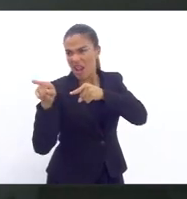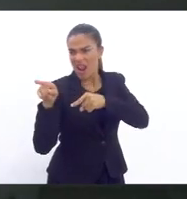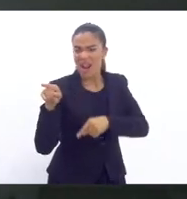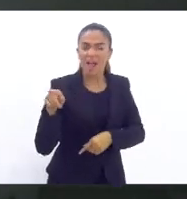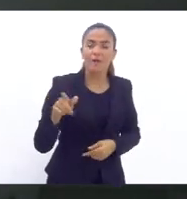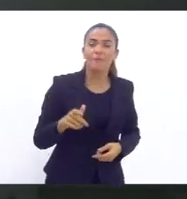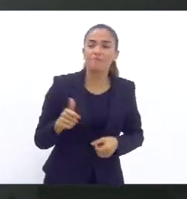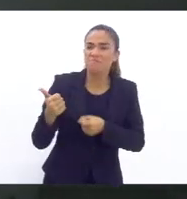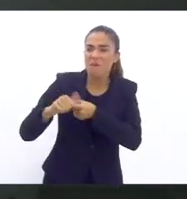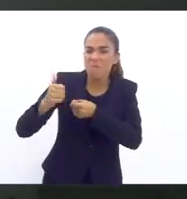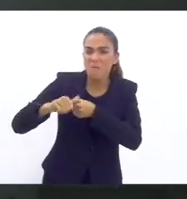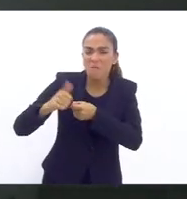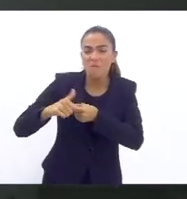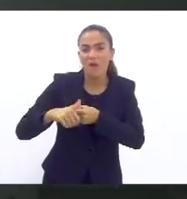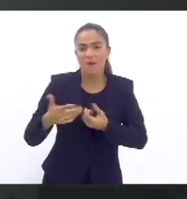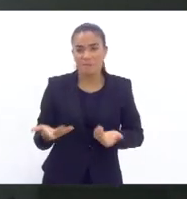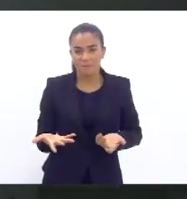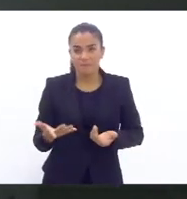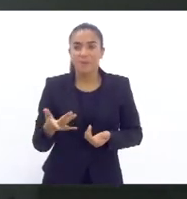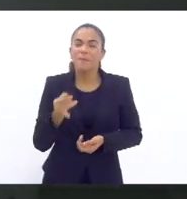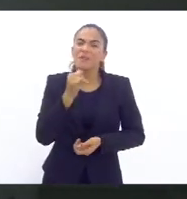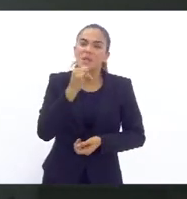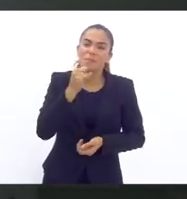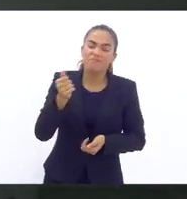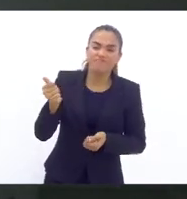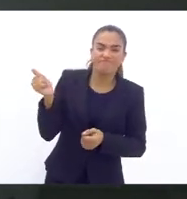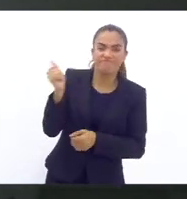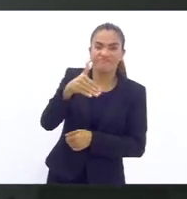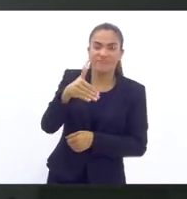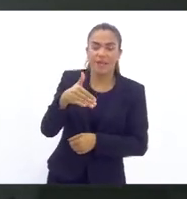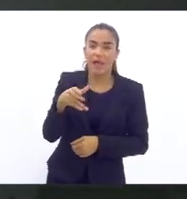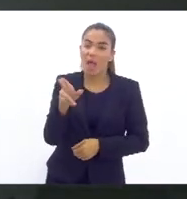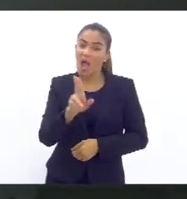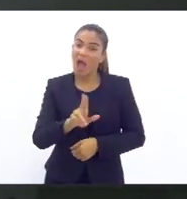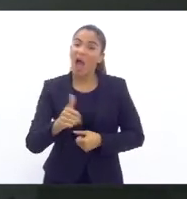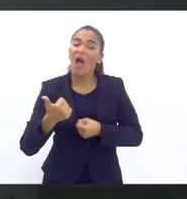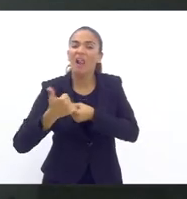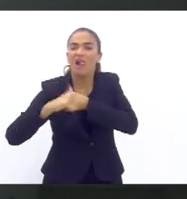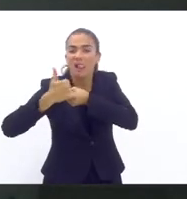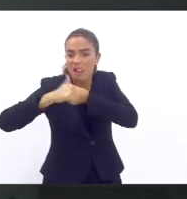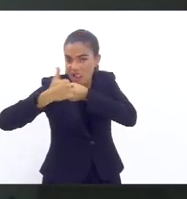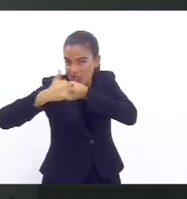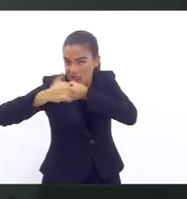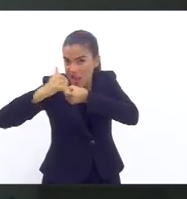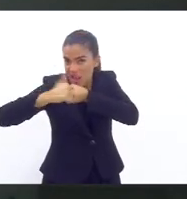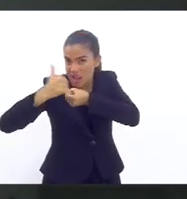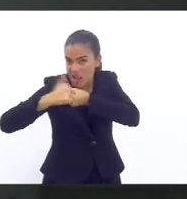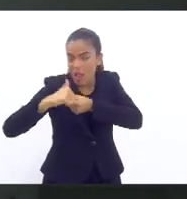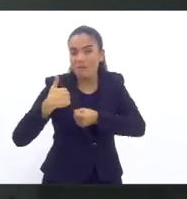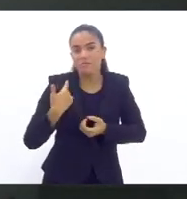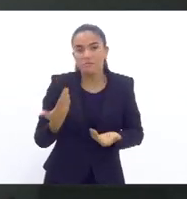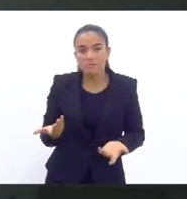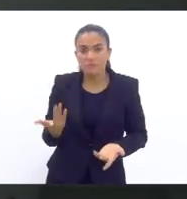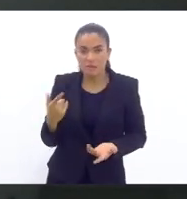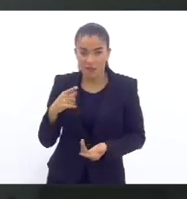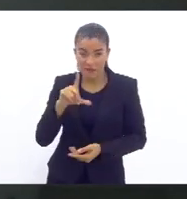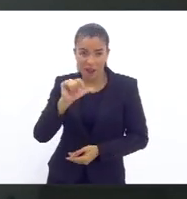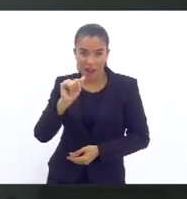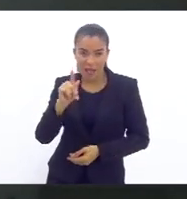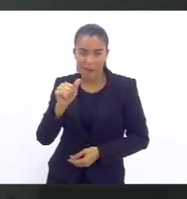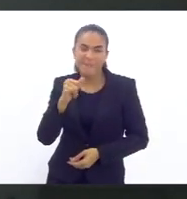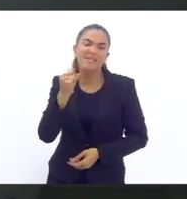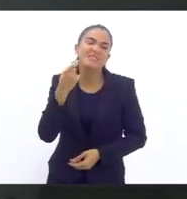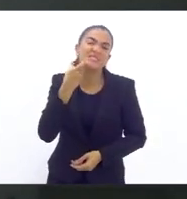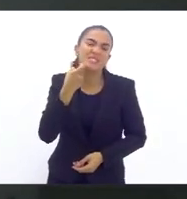uso que a gente fala de um termo pejorativo ah usa cracolândias né a gente não vai ali na Lapa na sexta-feira